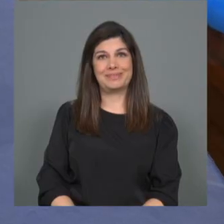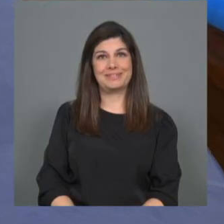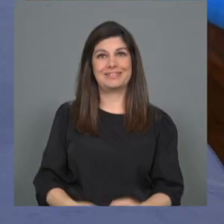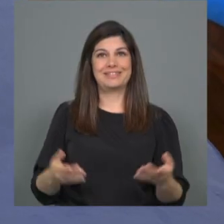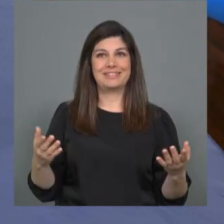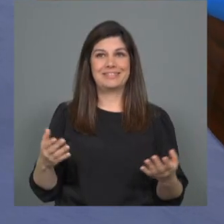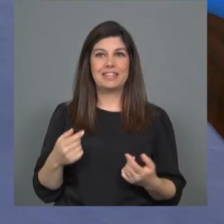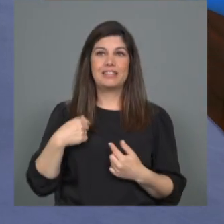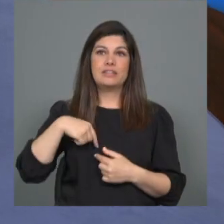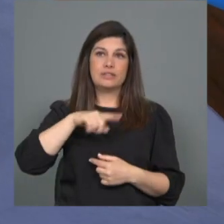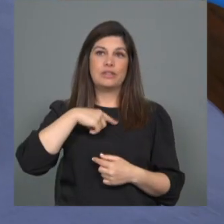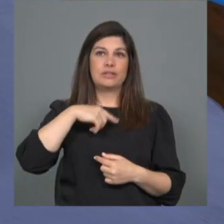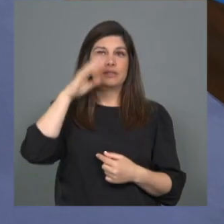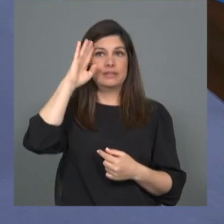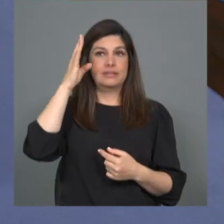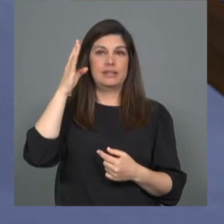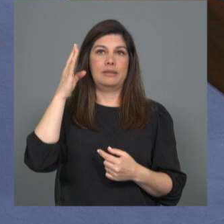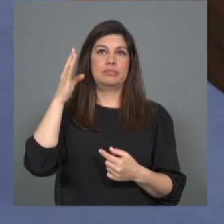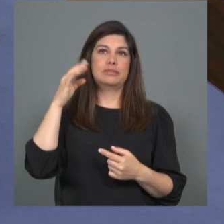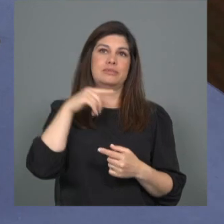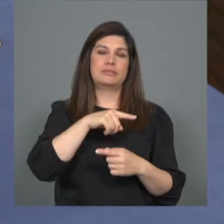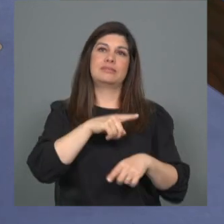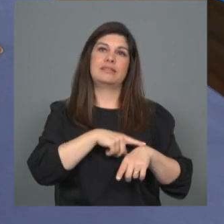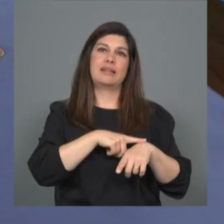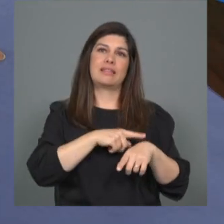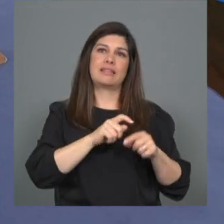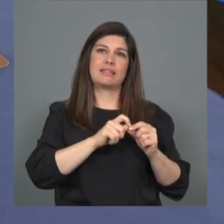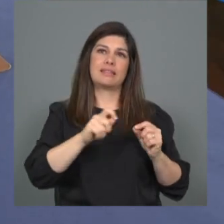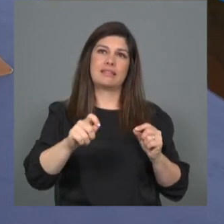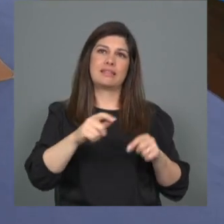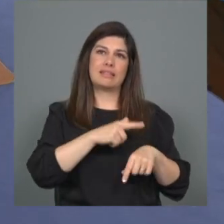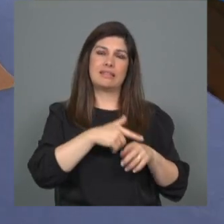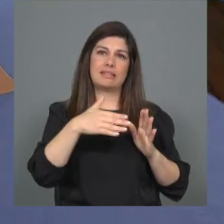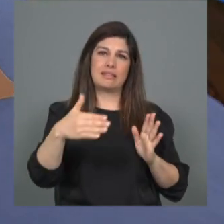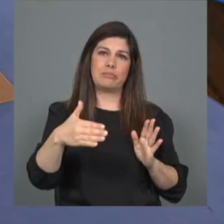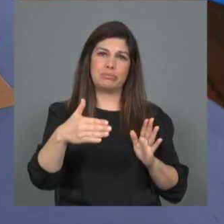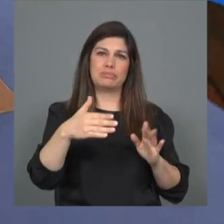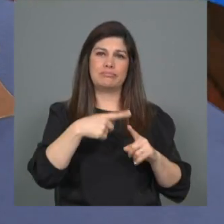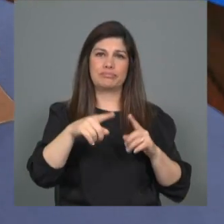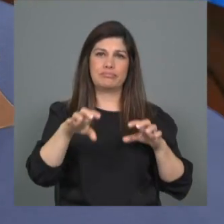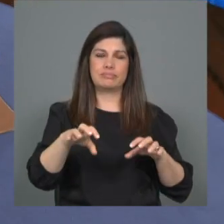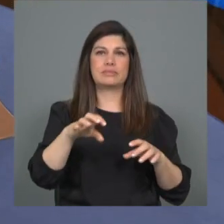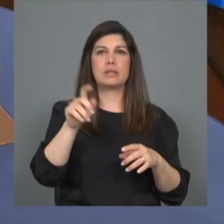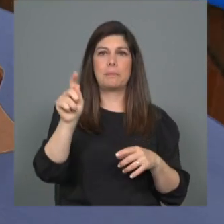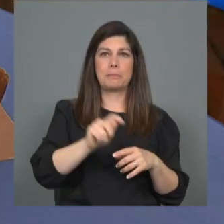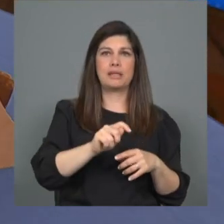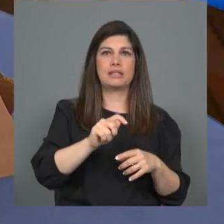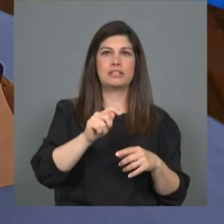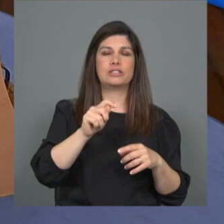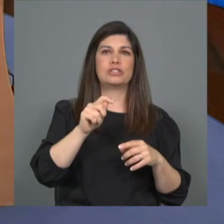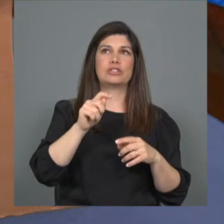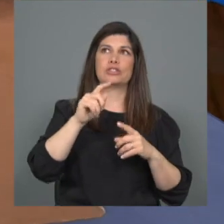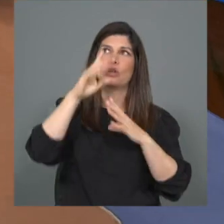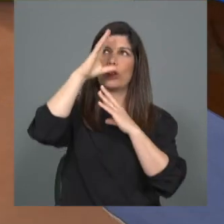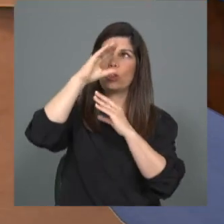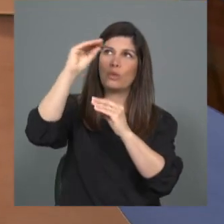Claro que nós sabemos que isso corresponde a uma divisão do tempo que os da Mesopotâmia e os da Assíria fizeram. O mês, descoberta do mês lunar, dividido